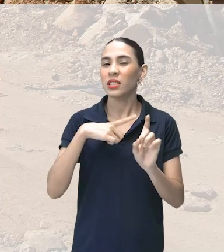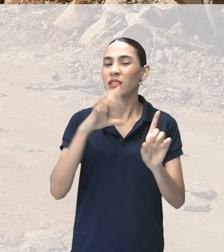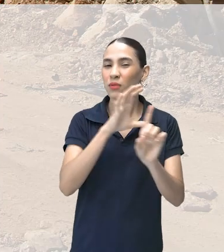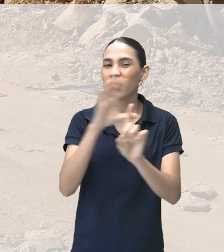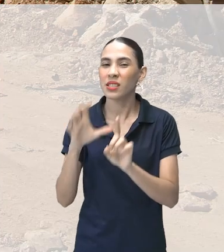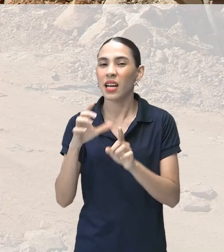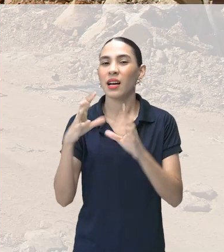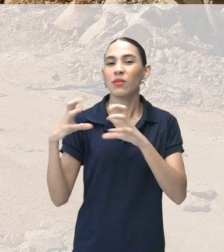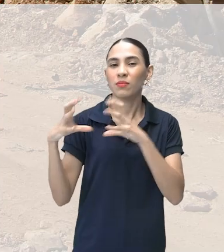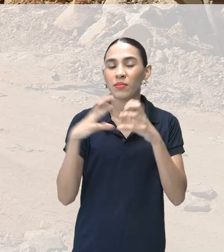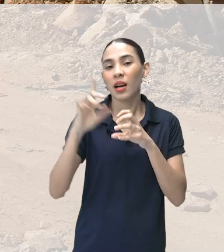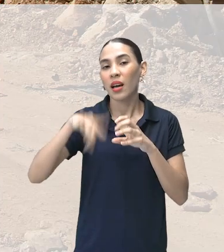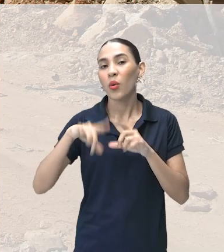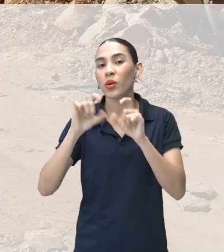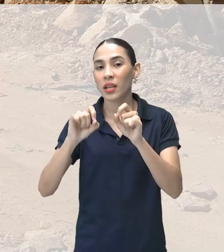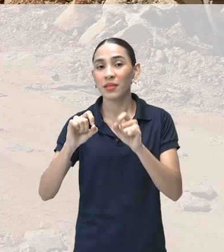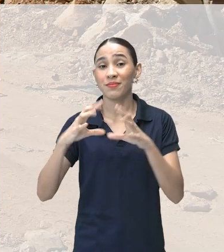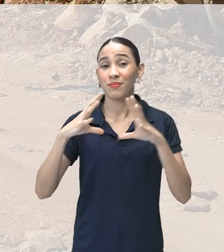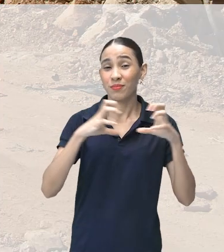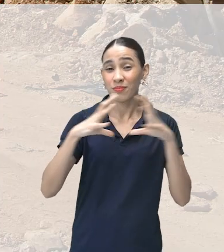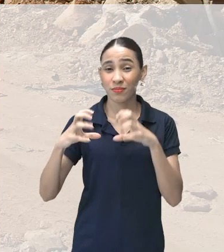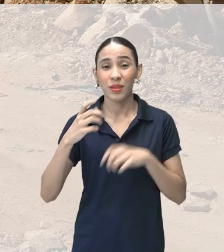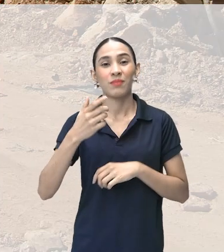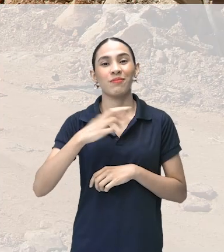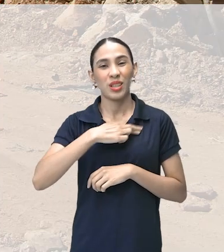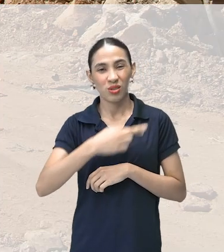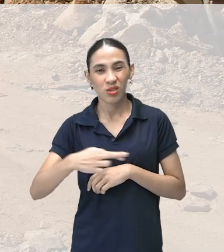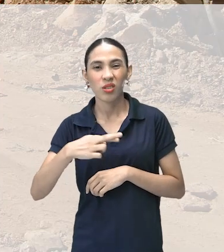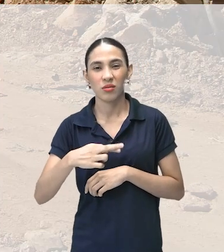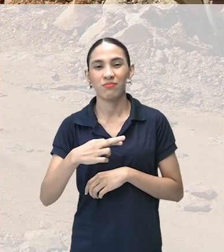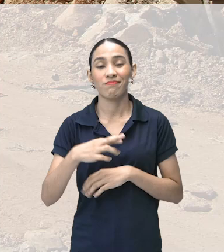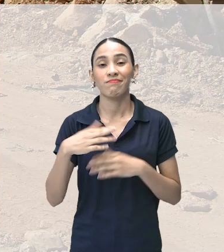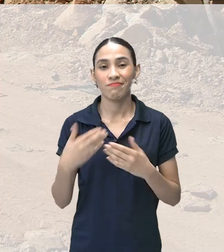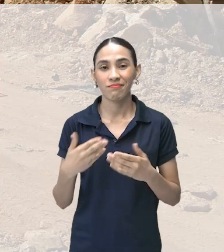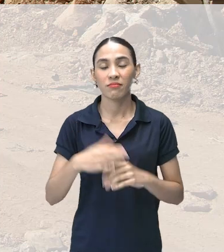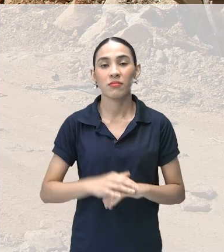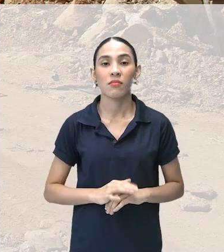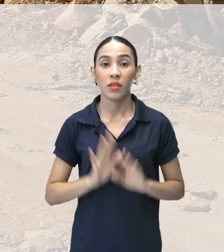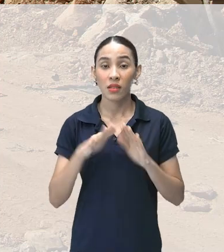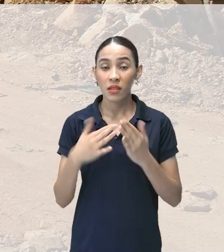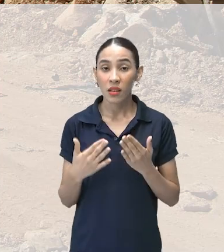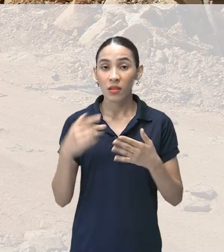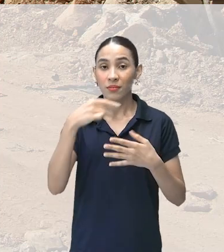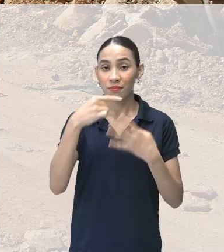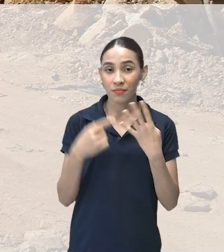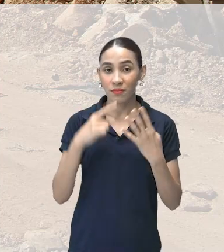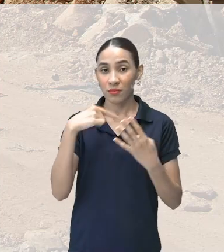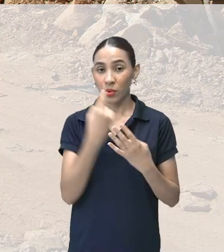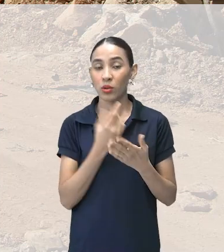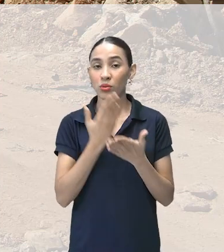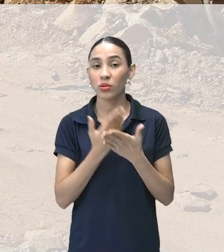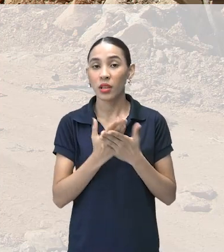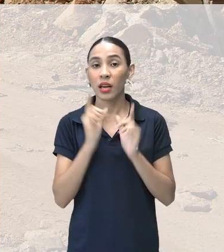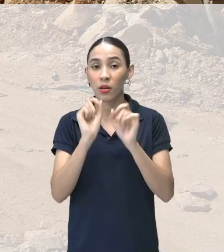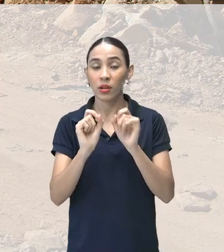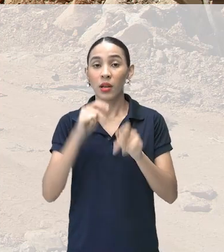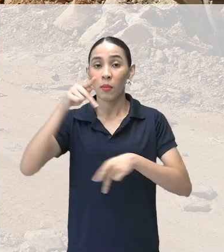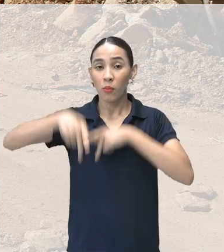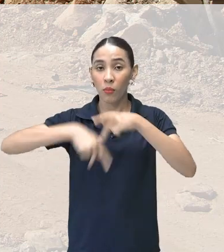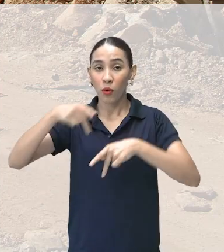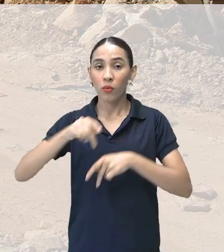esses conflitos vai ser os conflitos religiosos, infelizmente, tá? Então, um desses que nós iremos estudar vai ser o